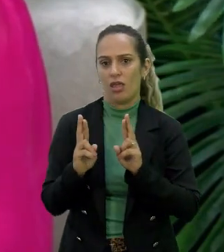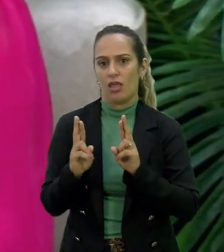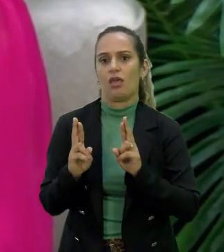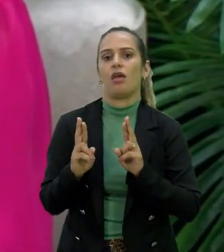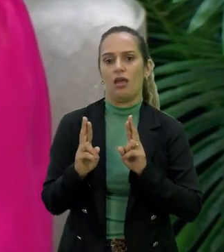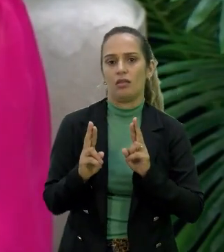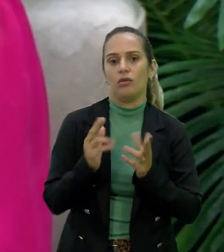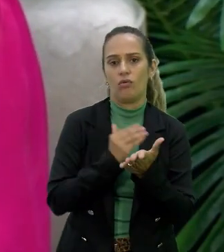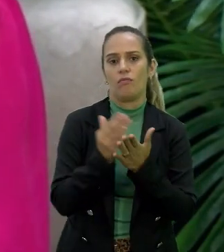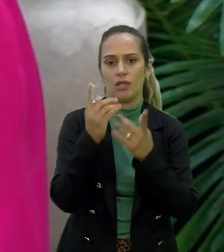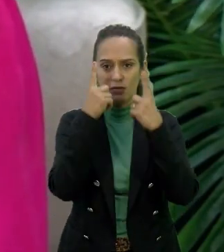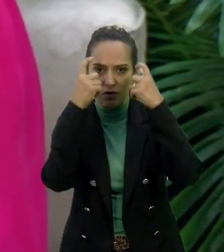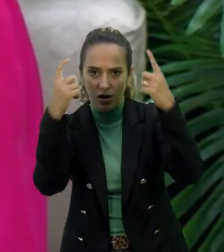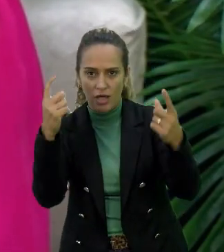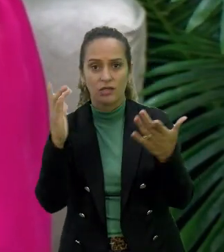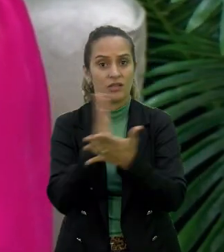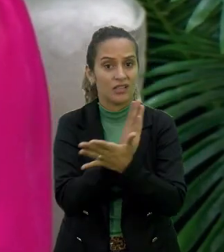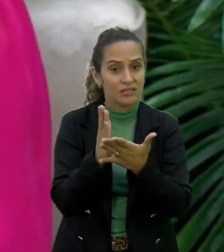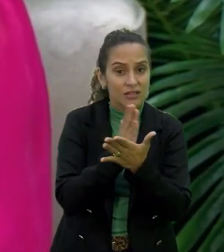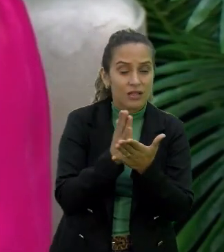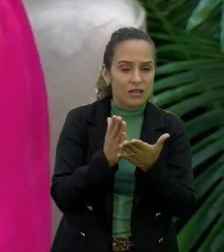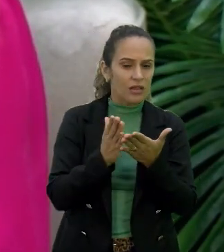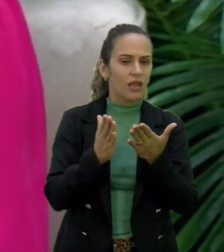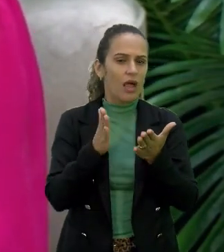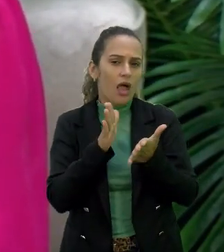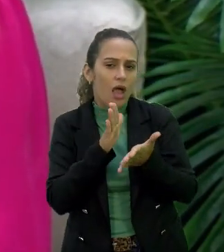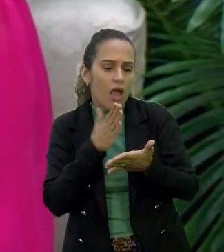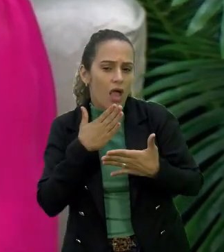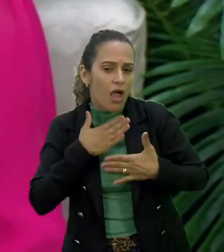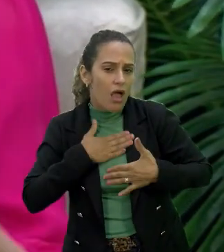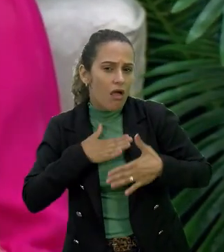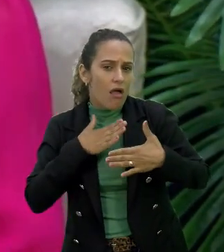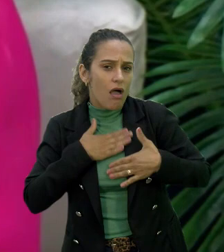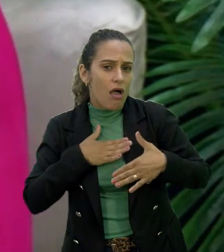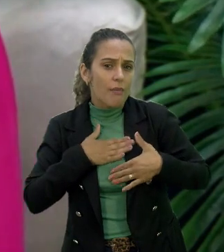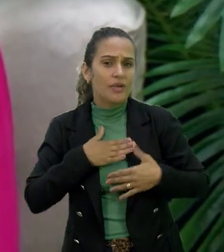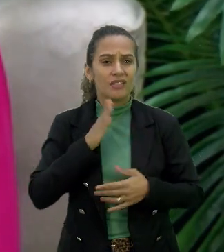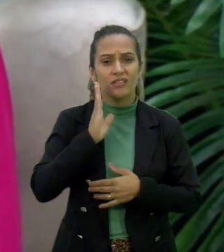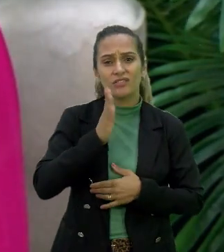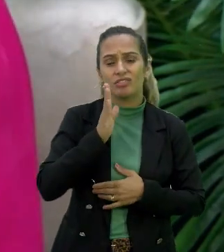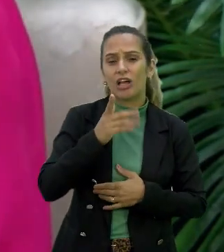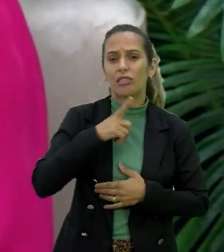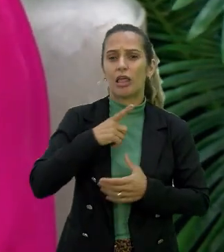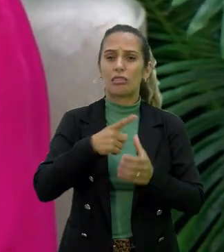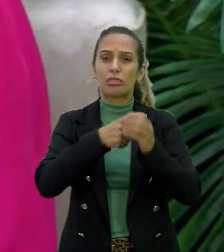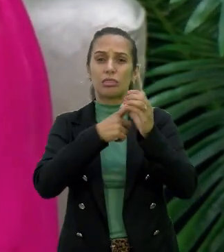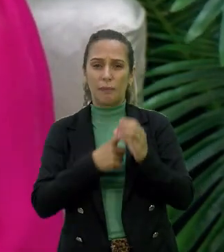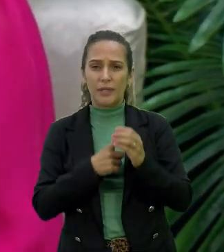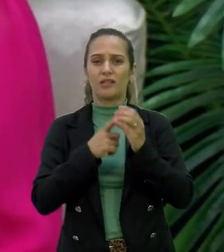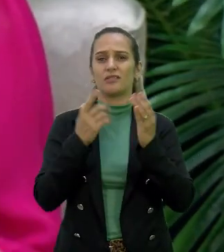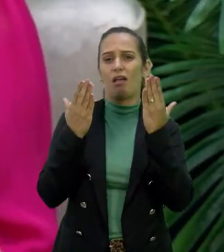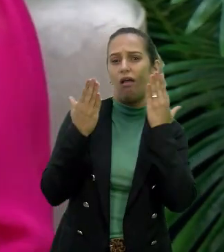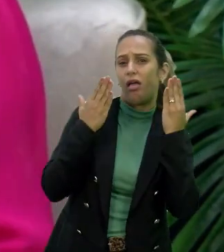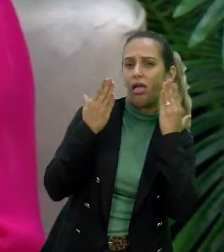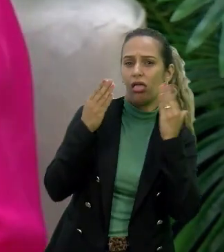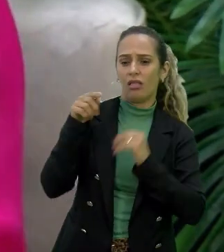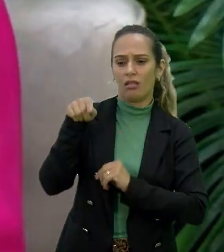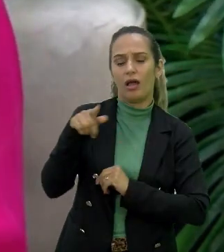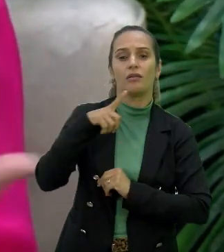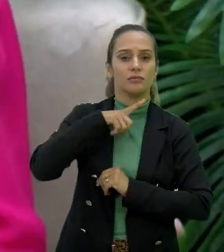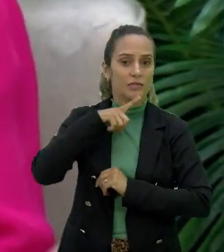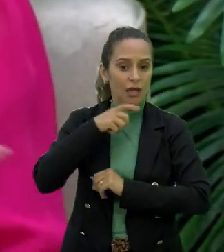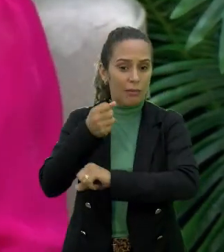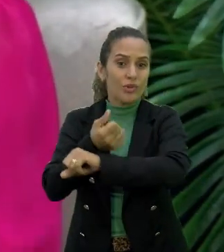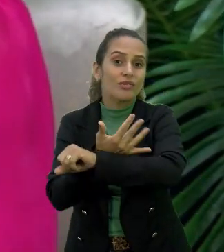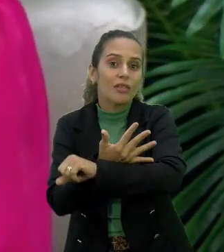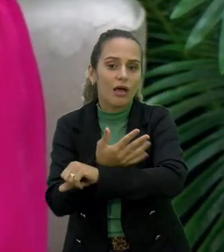né Essa violência começa de forma às vezes mais Branda quando vê ela já tá tão dependente emocionalmente do homem que ela acha que ela é